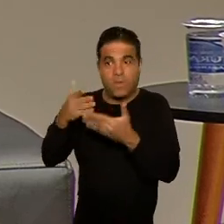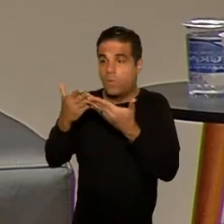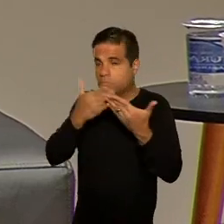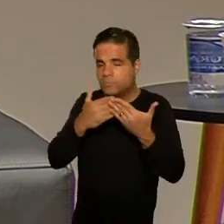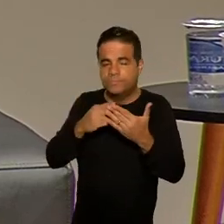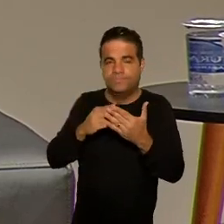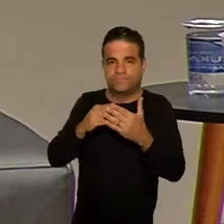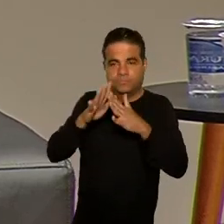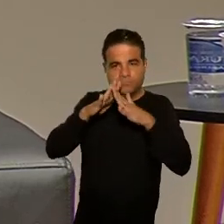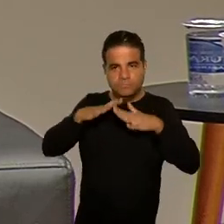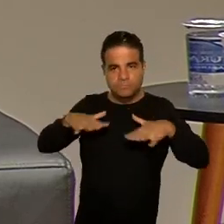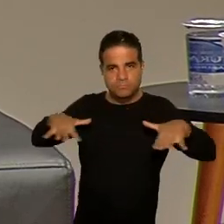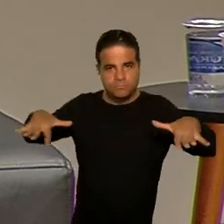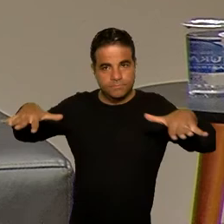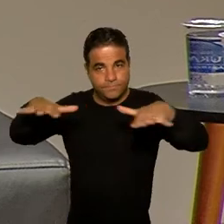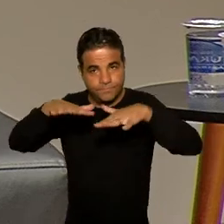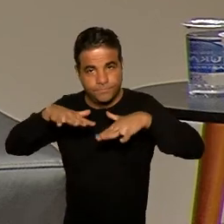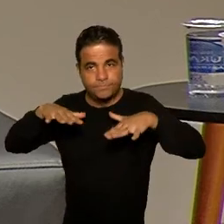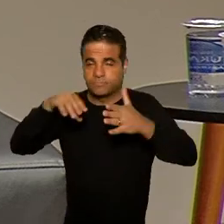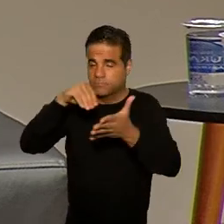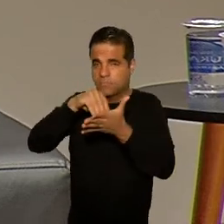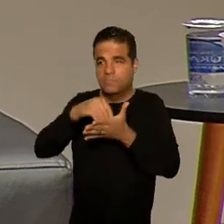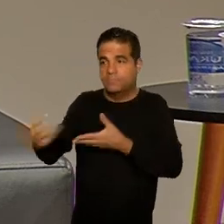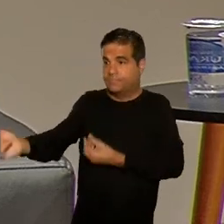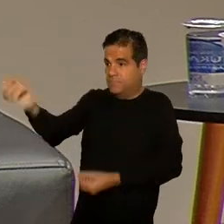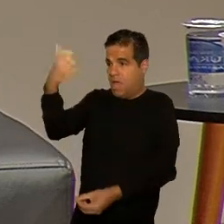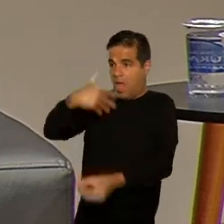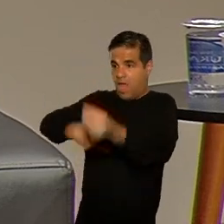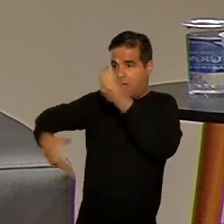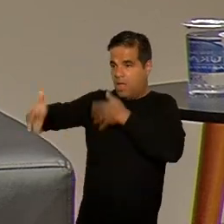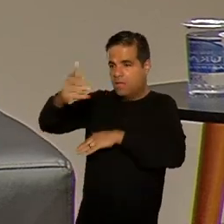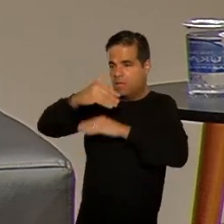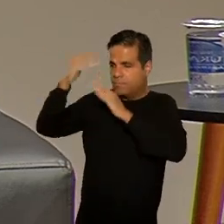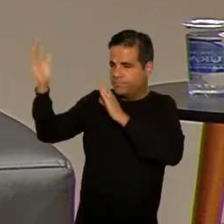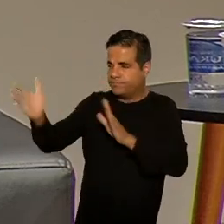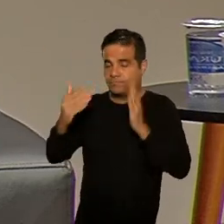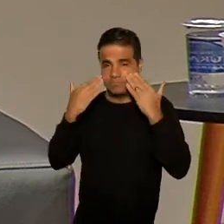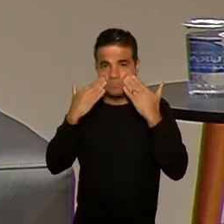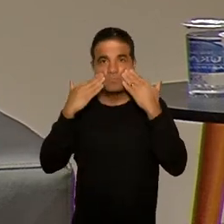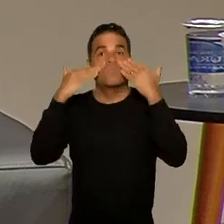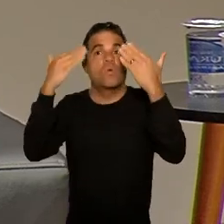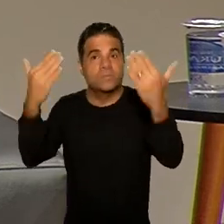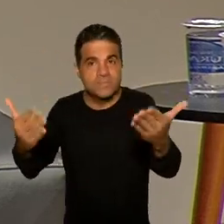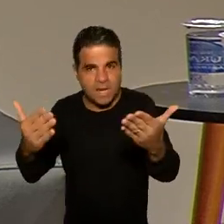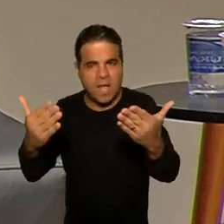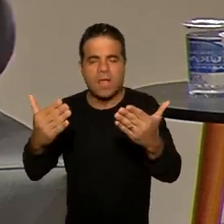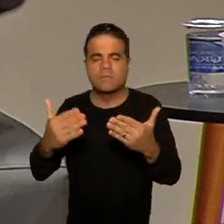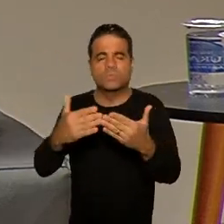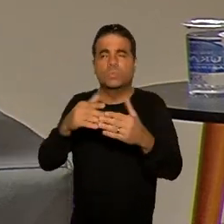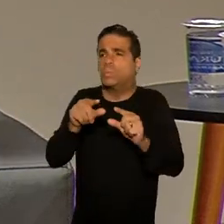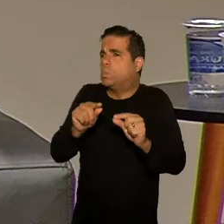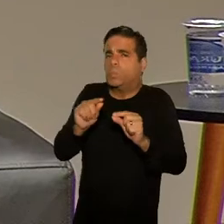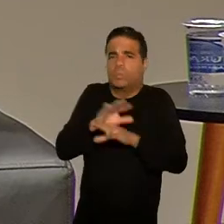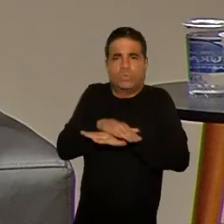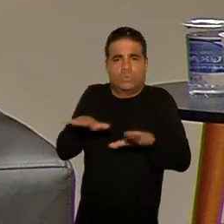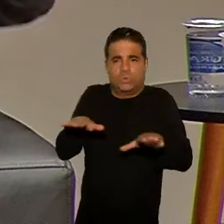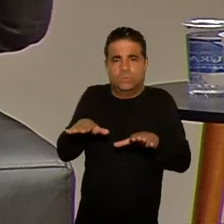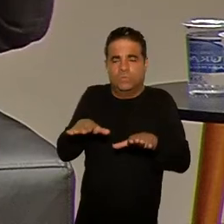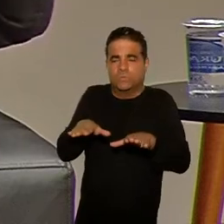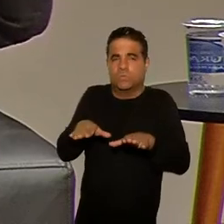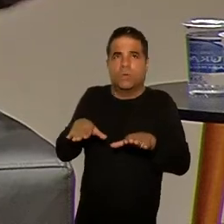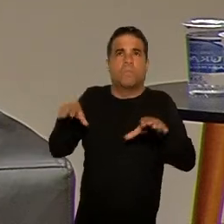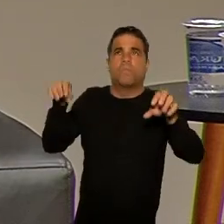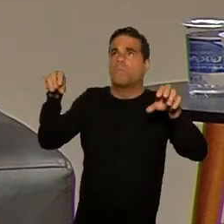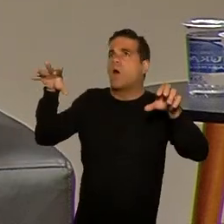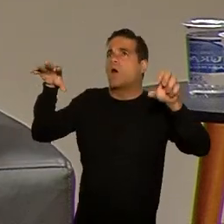culturais institucionais trazer essa produção à tona trazer aquilo que não apenas está sobre